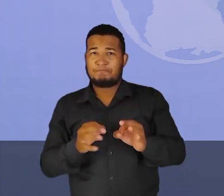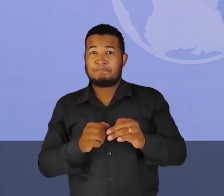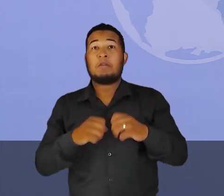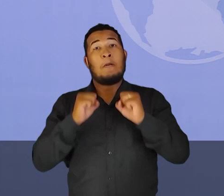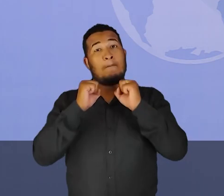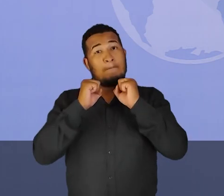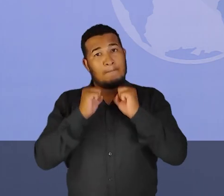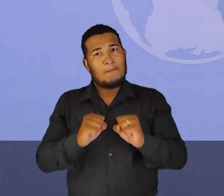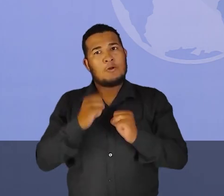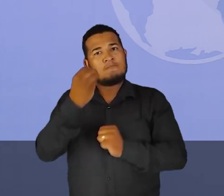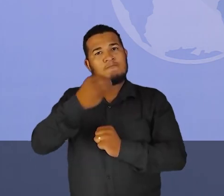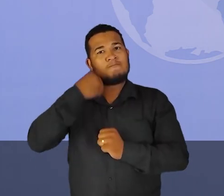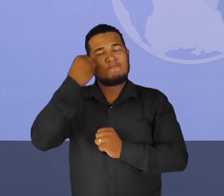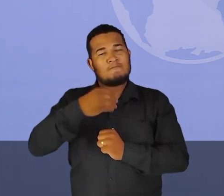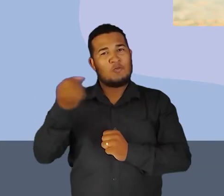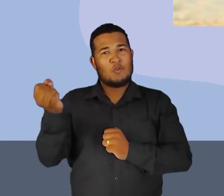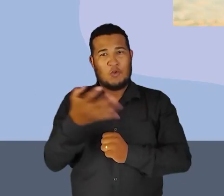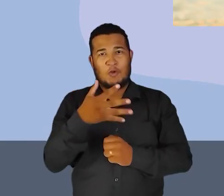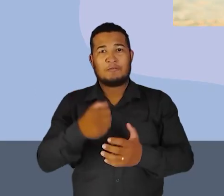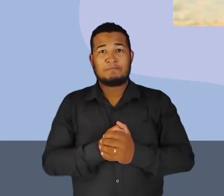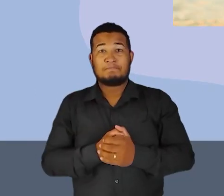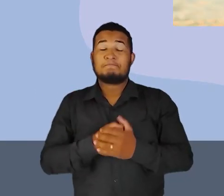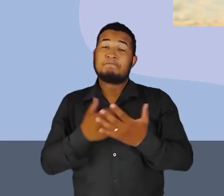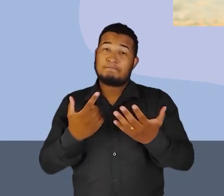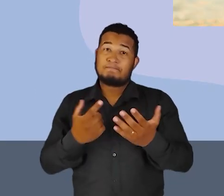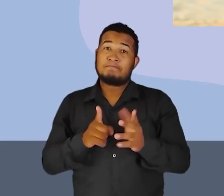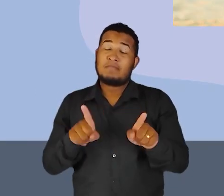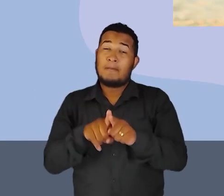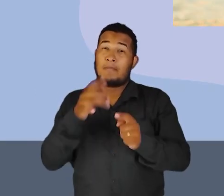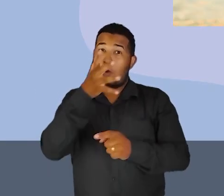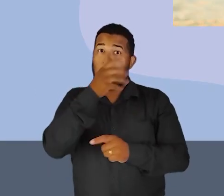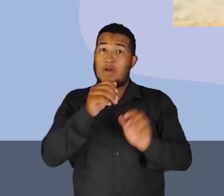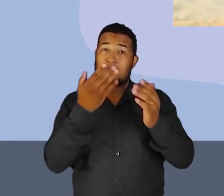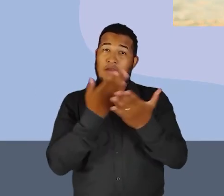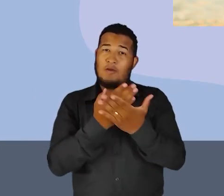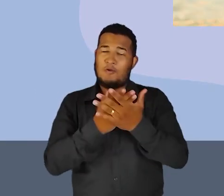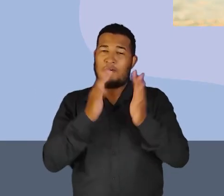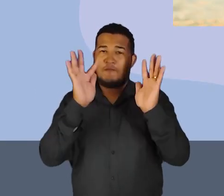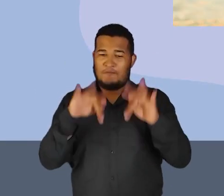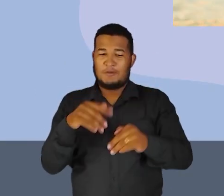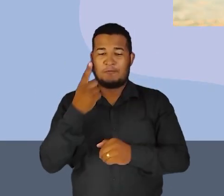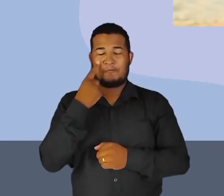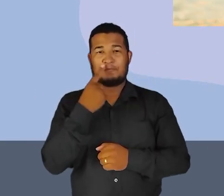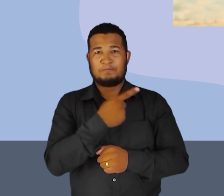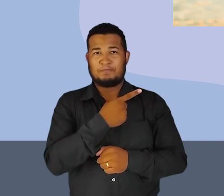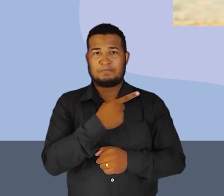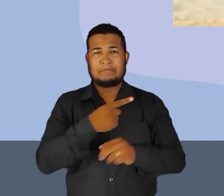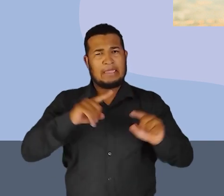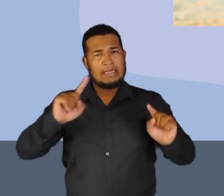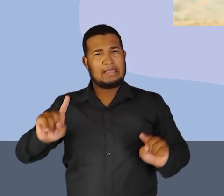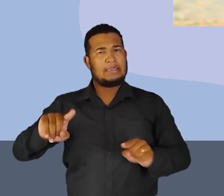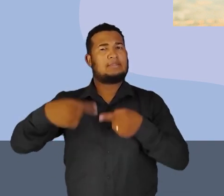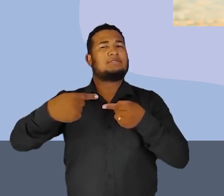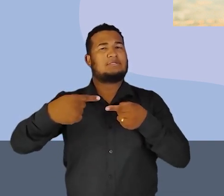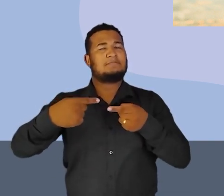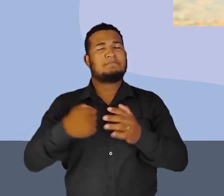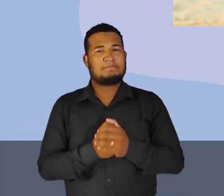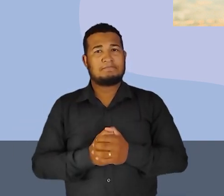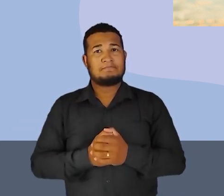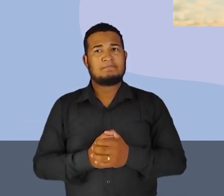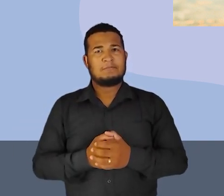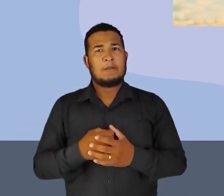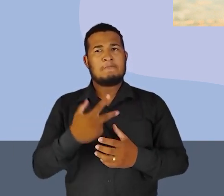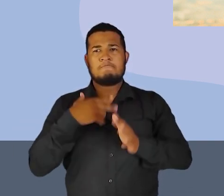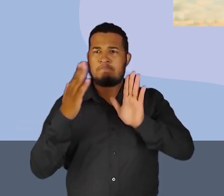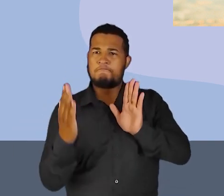sim vivenciar e experimentar essas práticas. E por último, vamos caminhando para o fim dessa aula com esse slide. Desafios. Enfrente